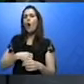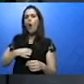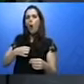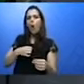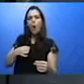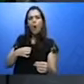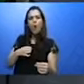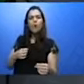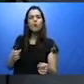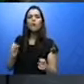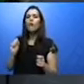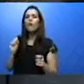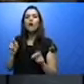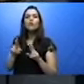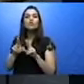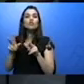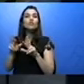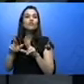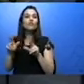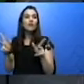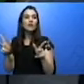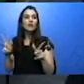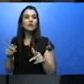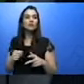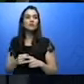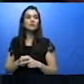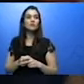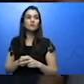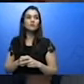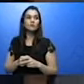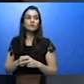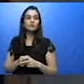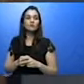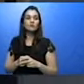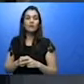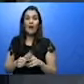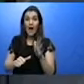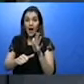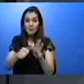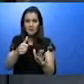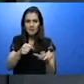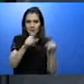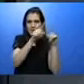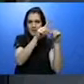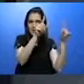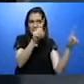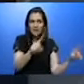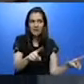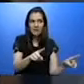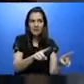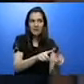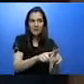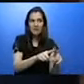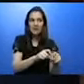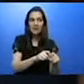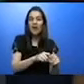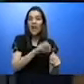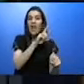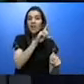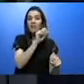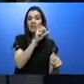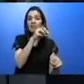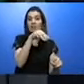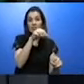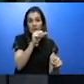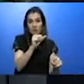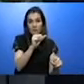cabelo, né? Já deu para identificar. Essa primeira figura aqui é a Dama com Arminho, de Leonardo